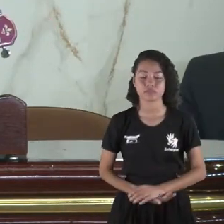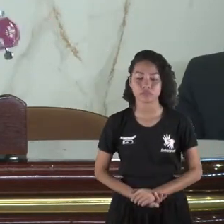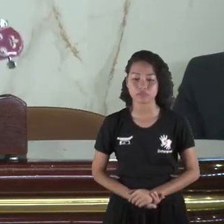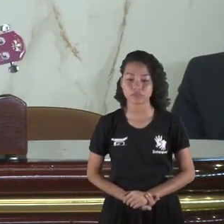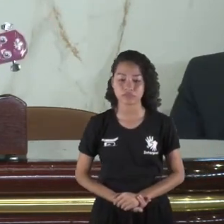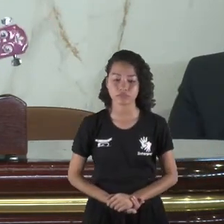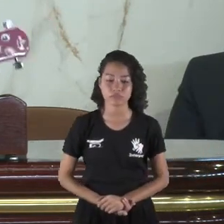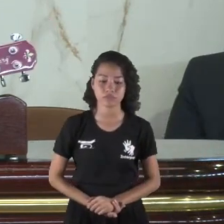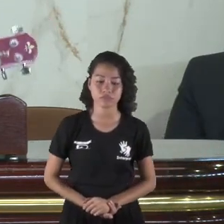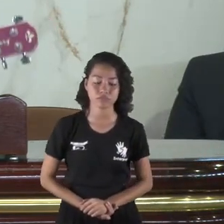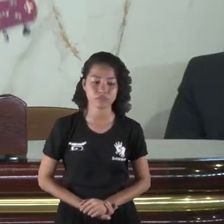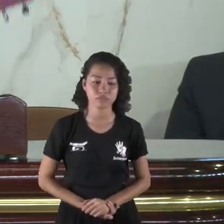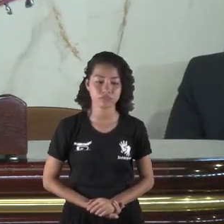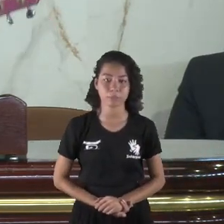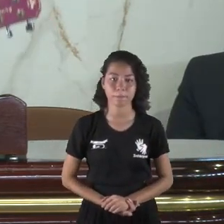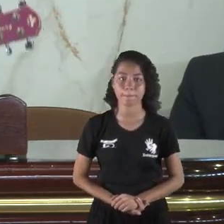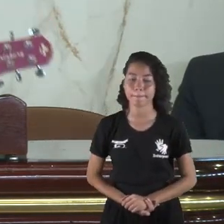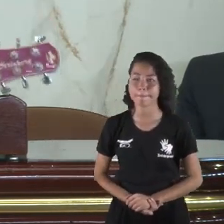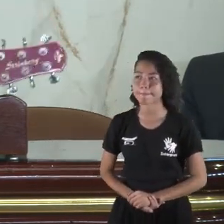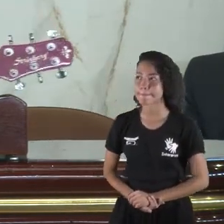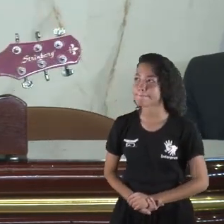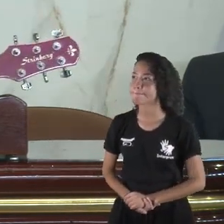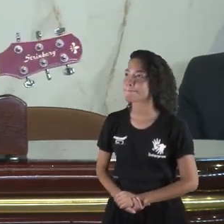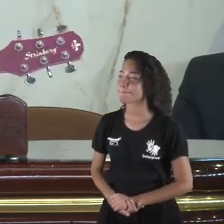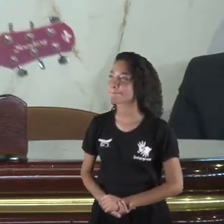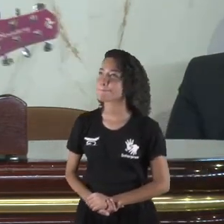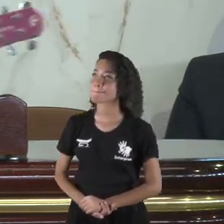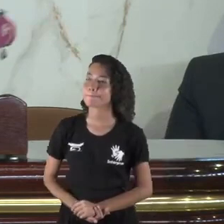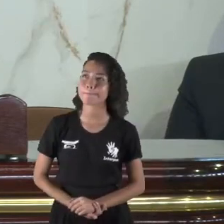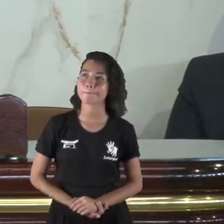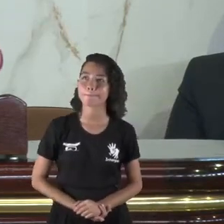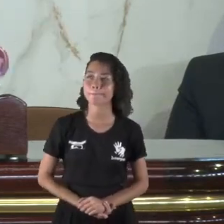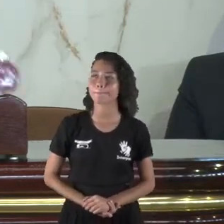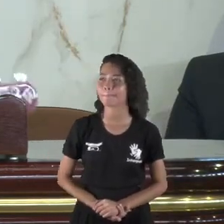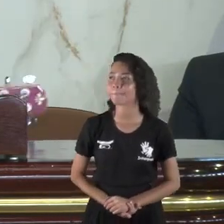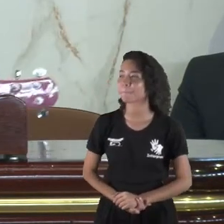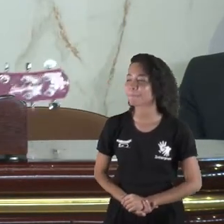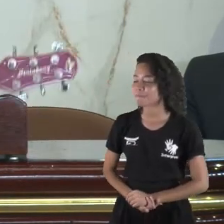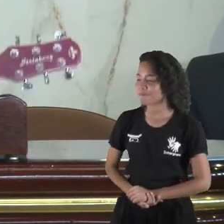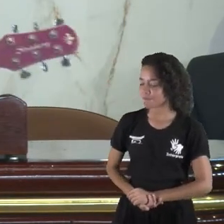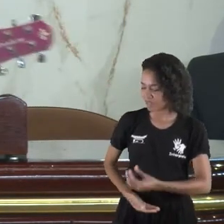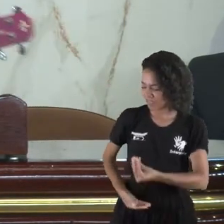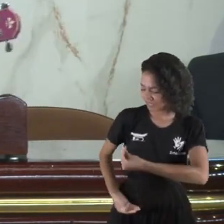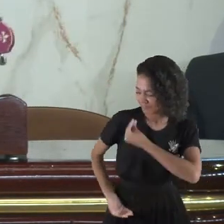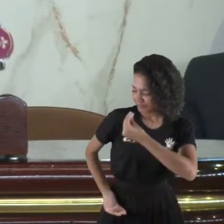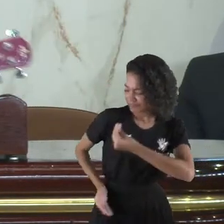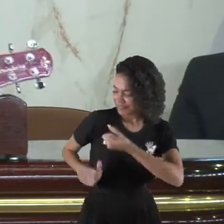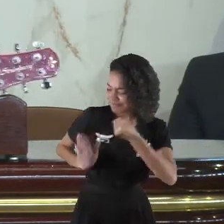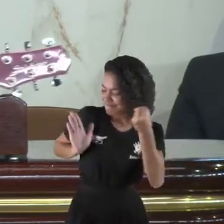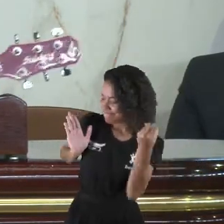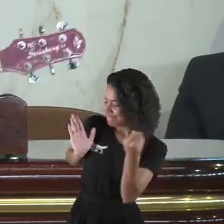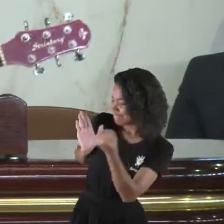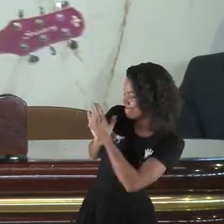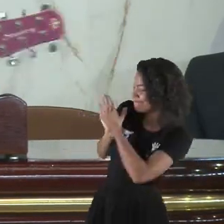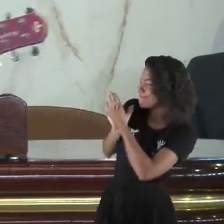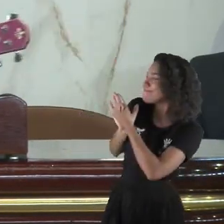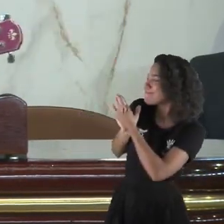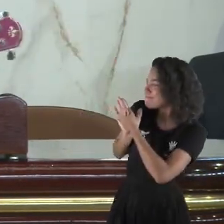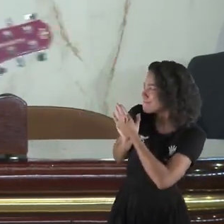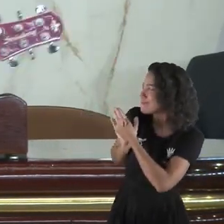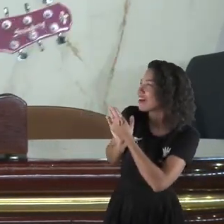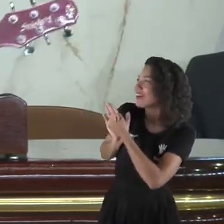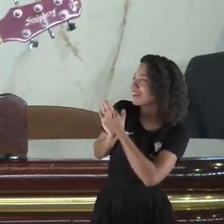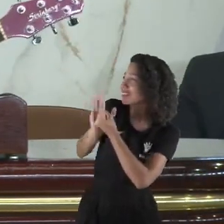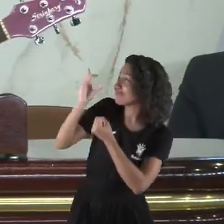Mas quem vai apagar o selo que há em mim? A marca